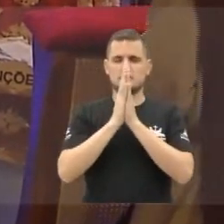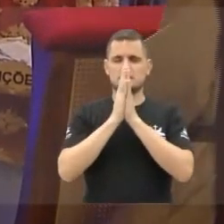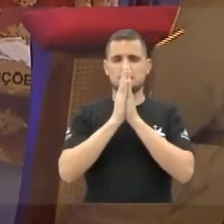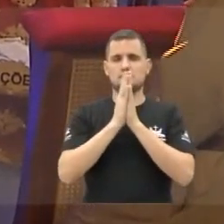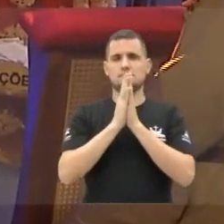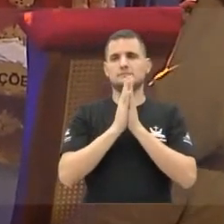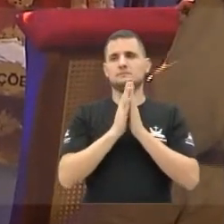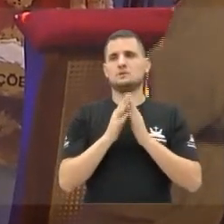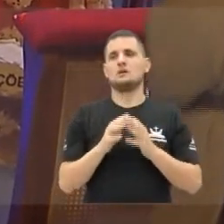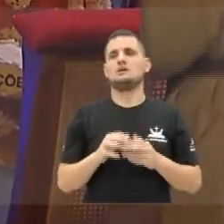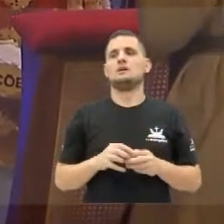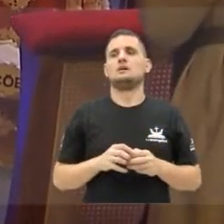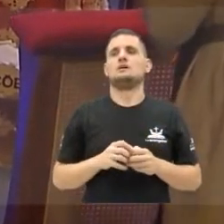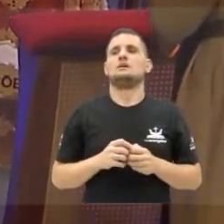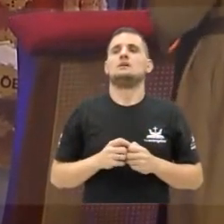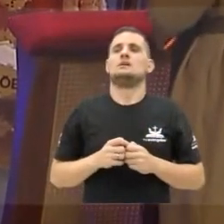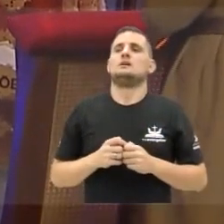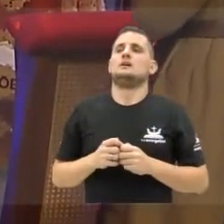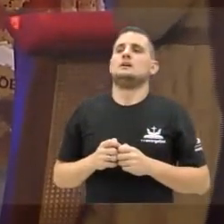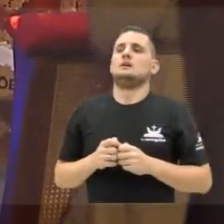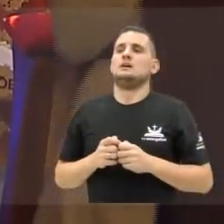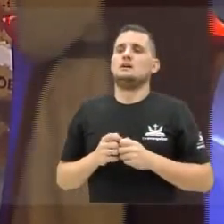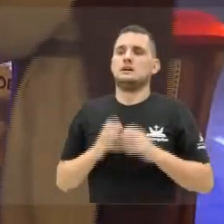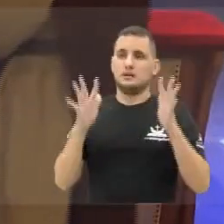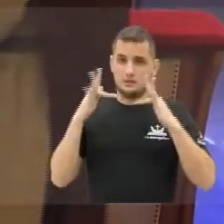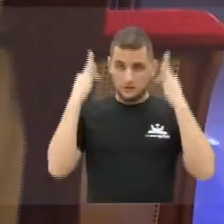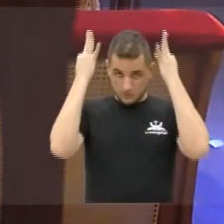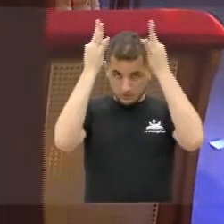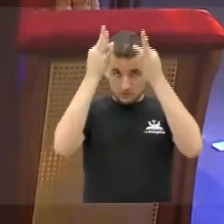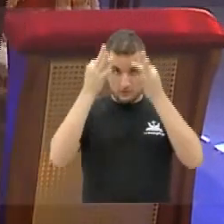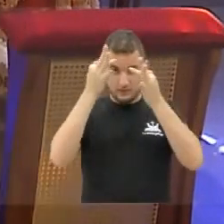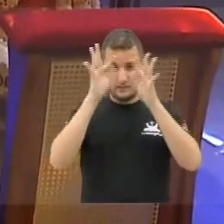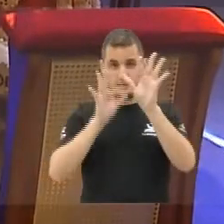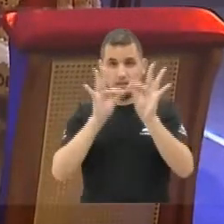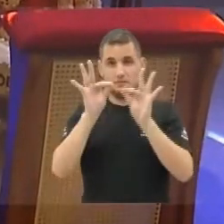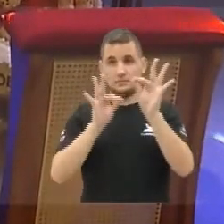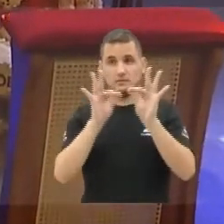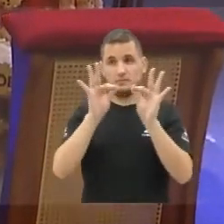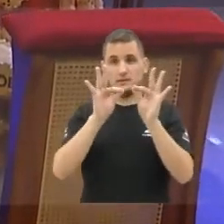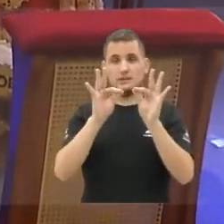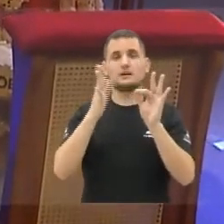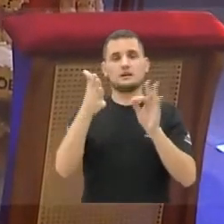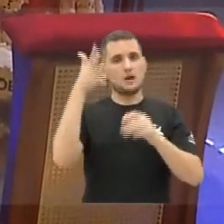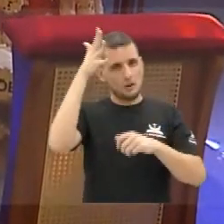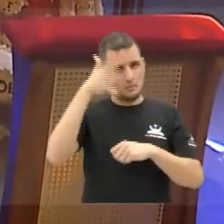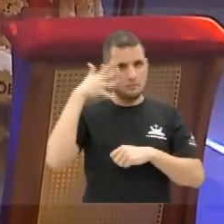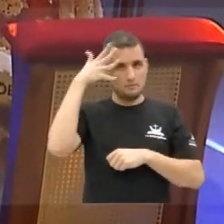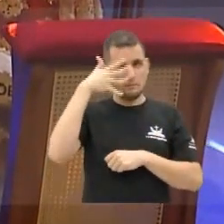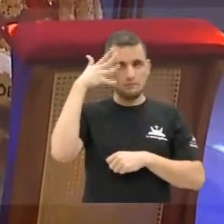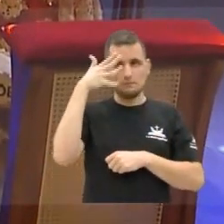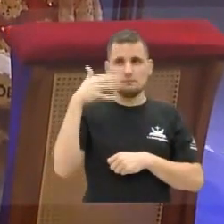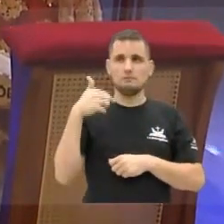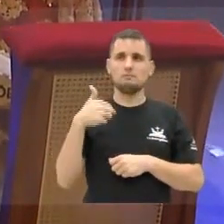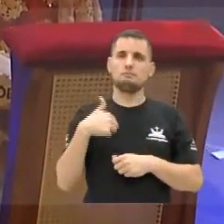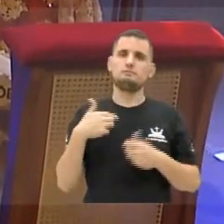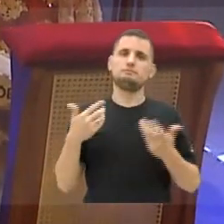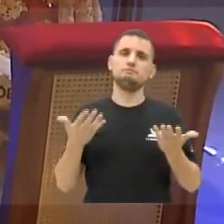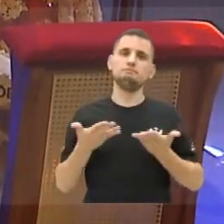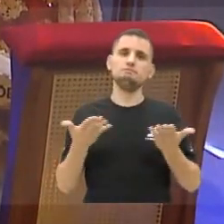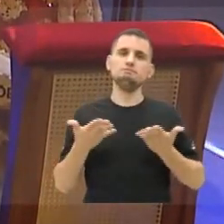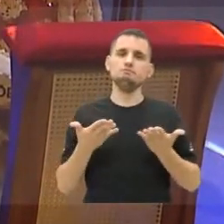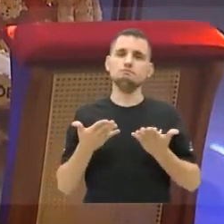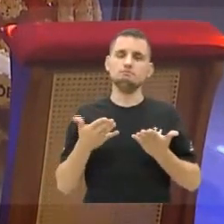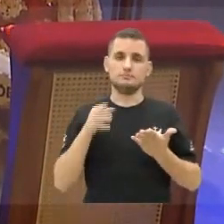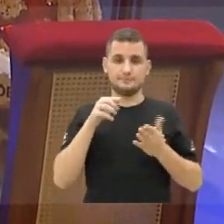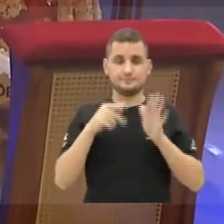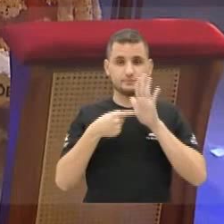Sacramento. Enquanto o Frei, ele se coloca diante do ambão, eu estou aqui com nosso canal